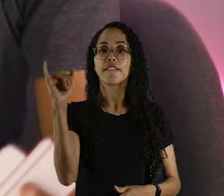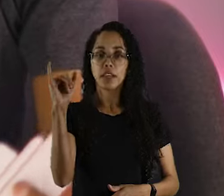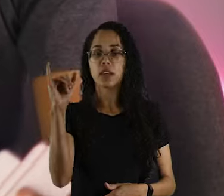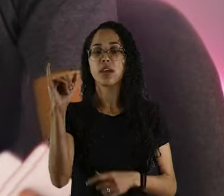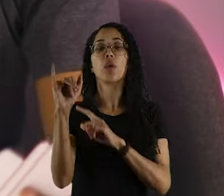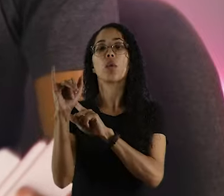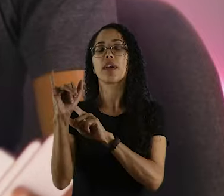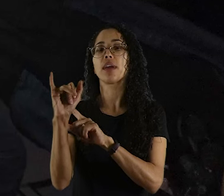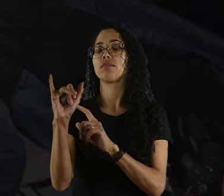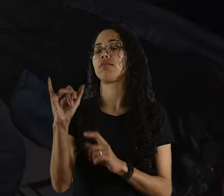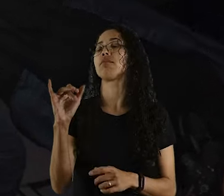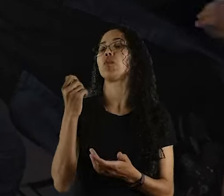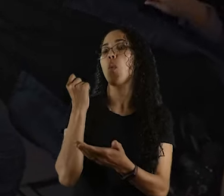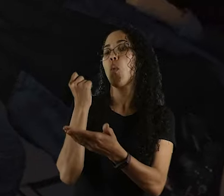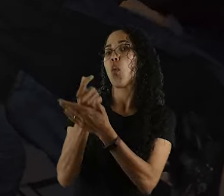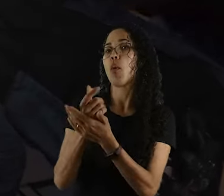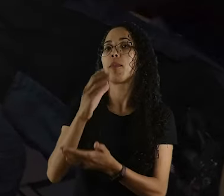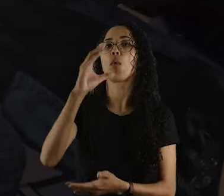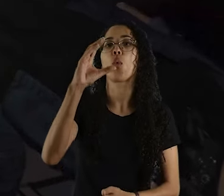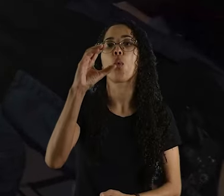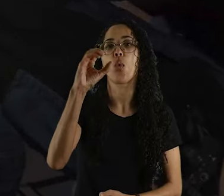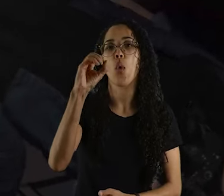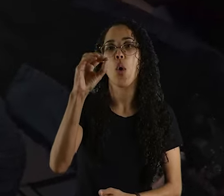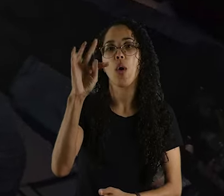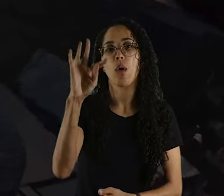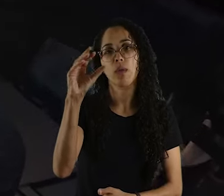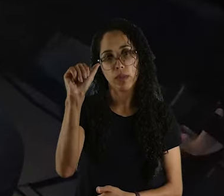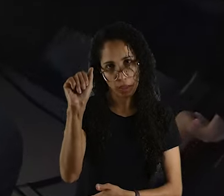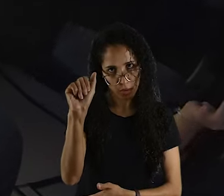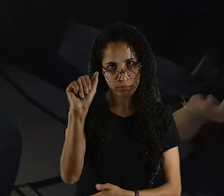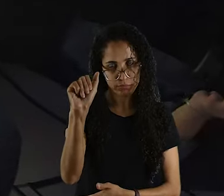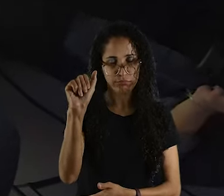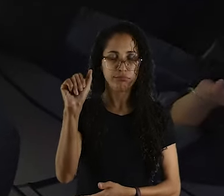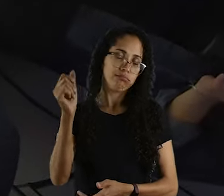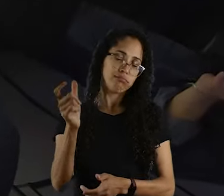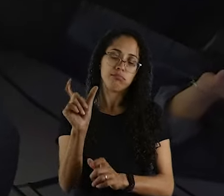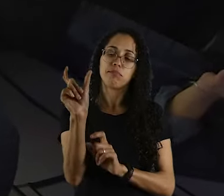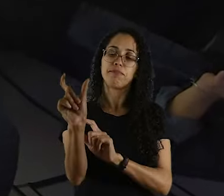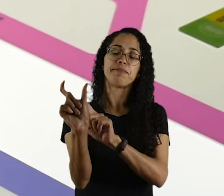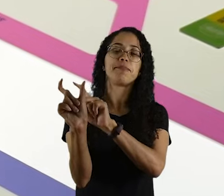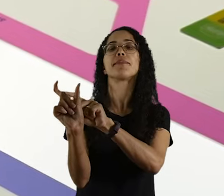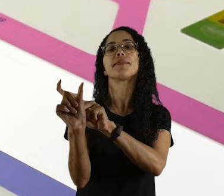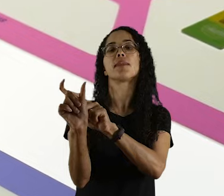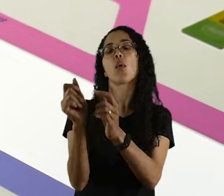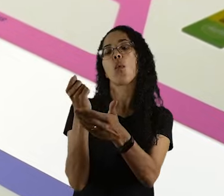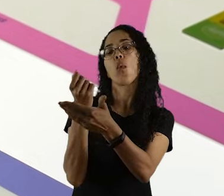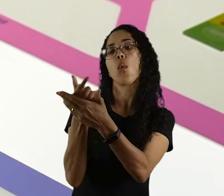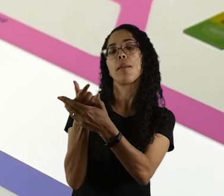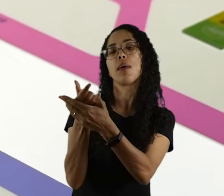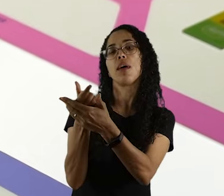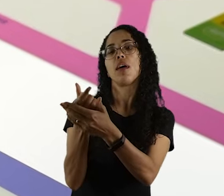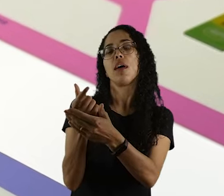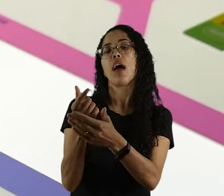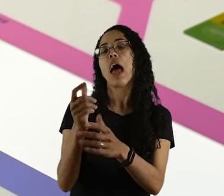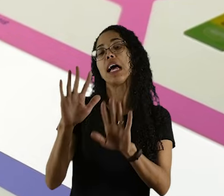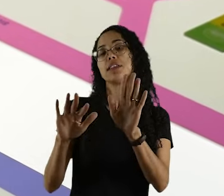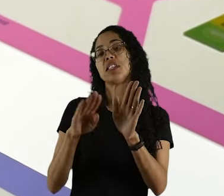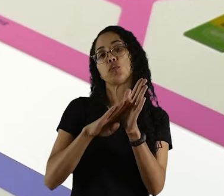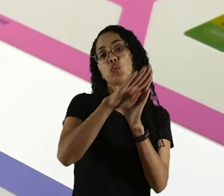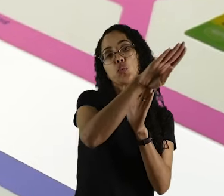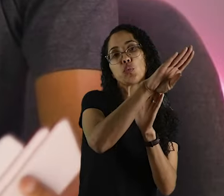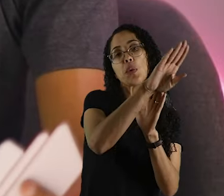nele, é uma cota, entendeu? Eu paguei pela aquela cota. E acima daquela cota, ele às vezes se valoriza ou